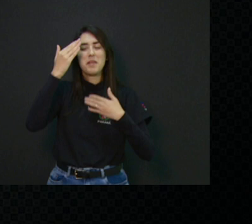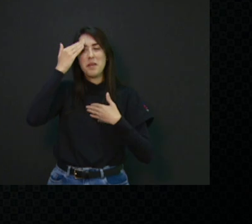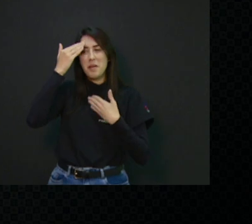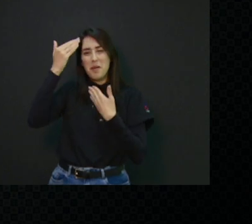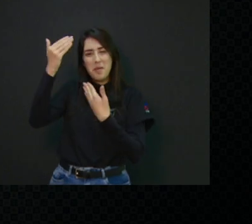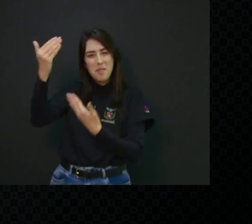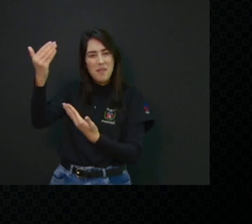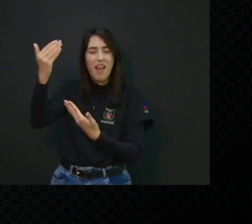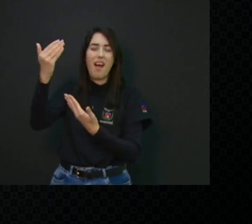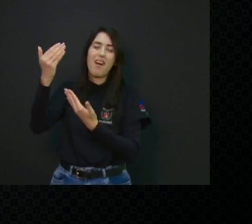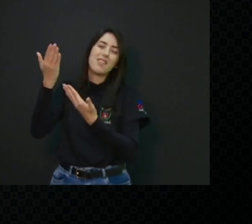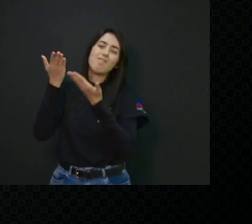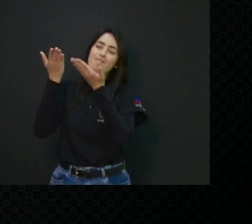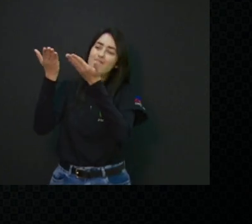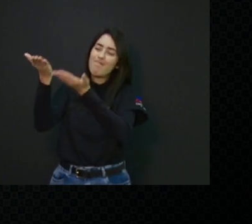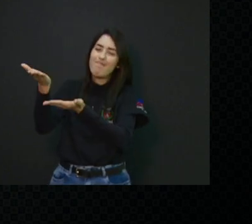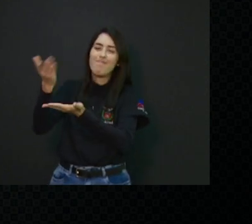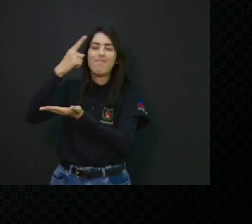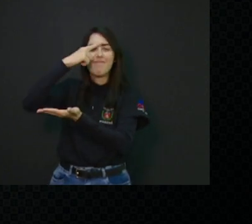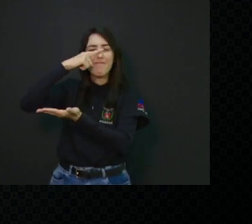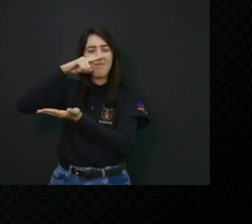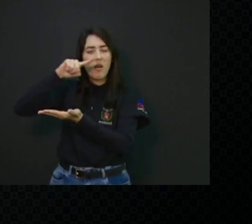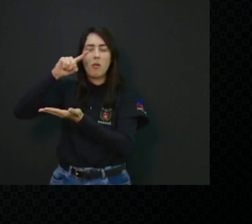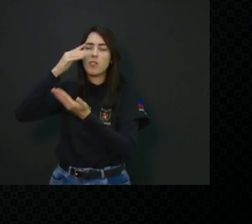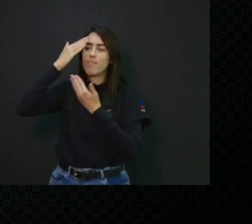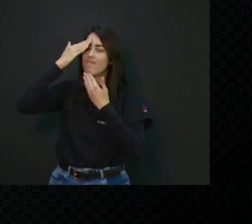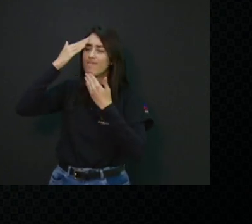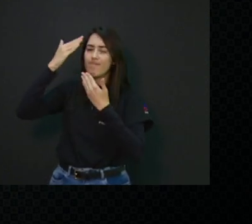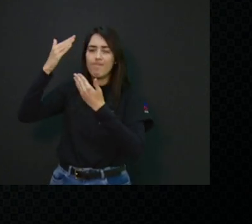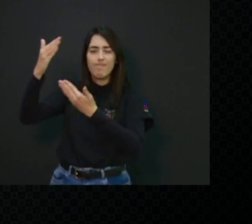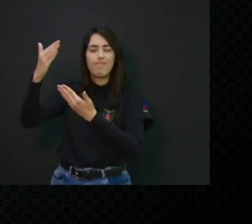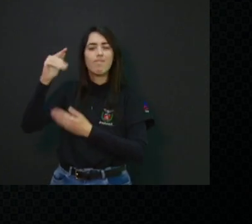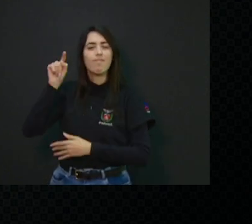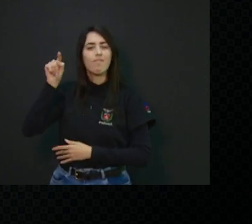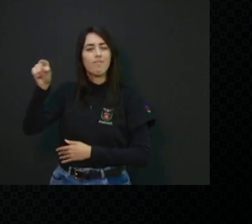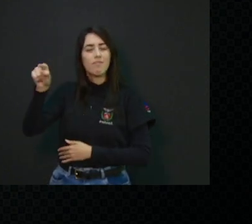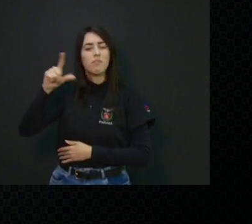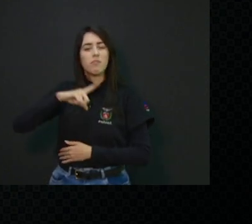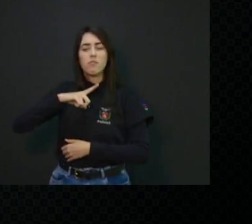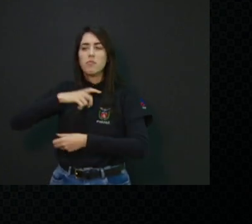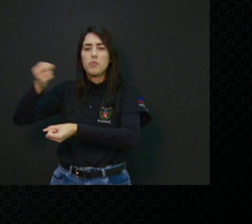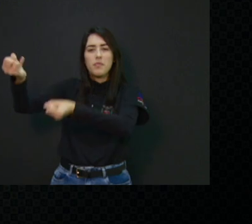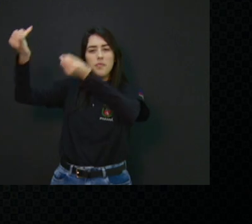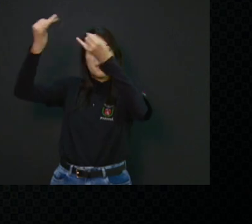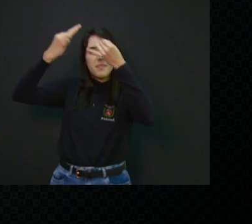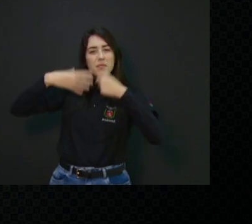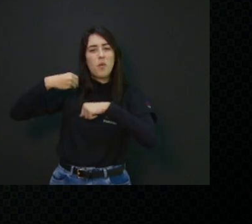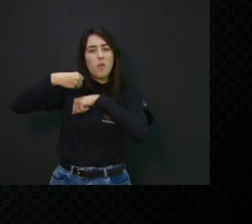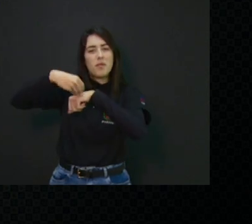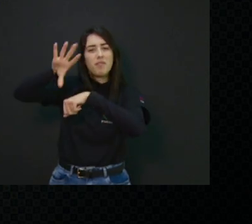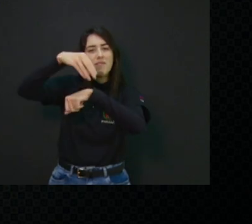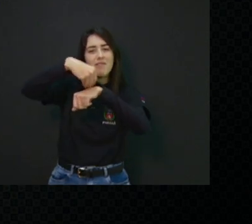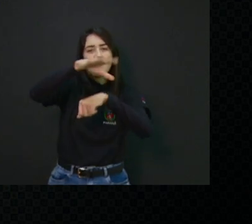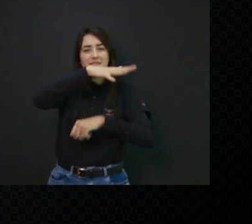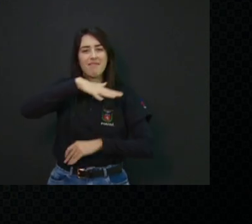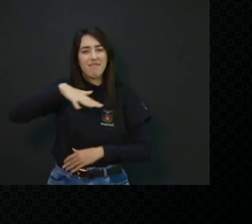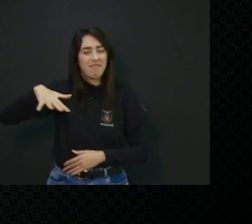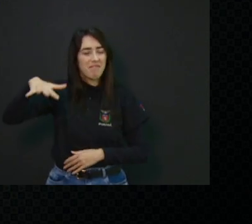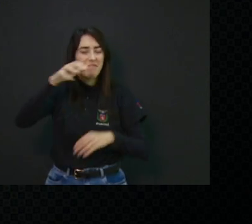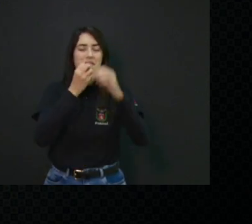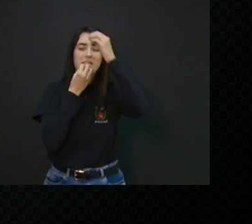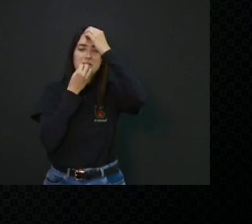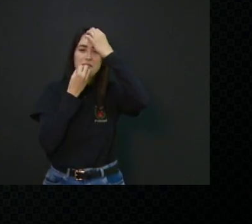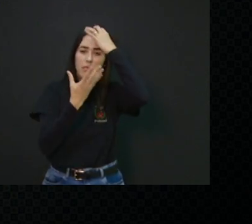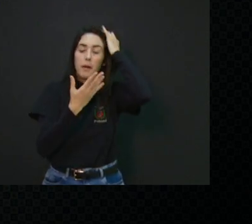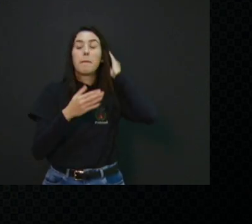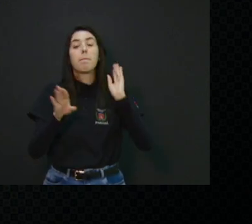novamente, imensamente, a você, Carol, por trazer todos esses seus conhecimentos, né? Também a